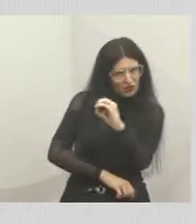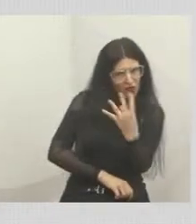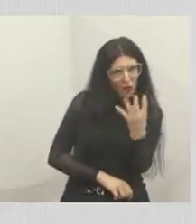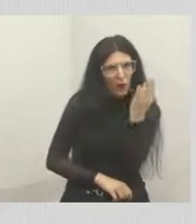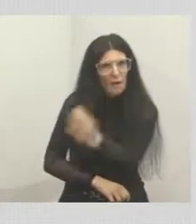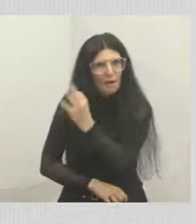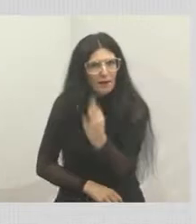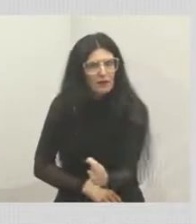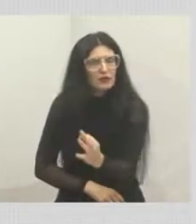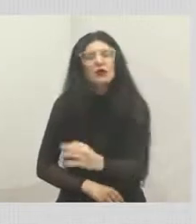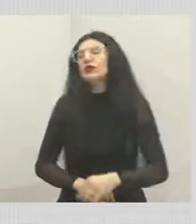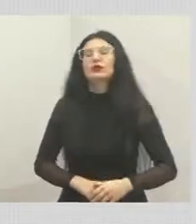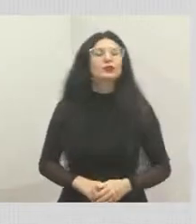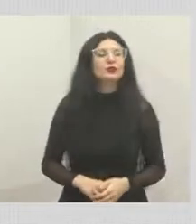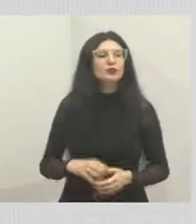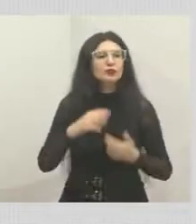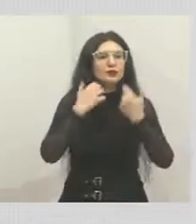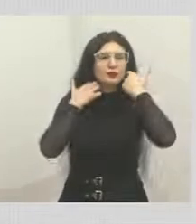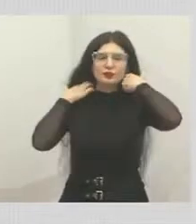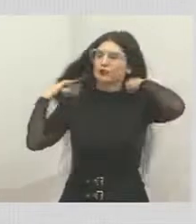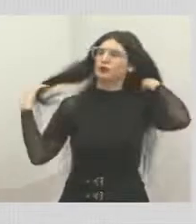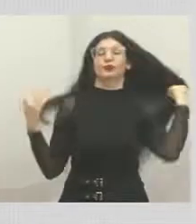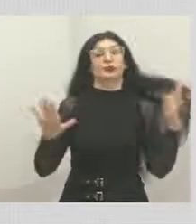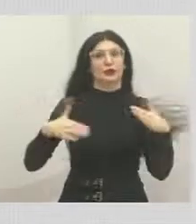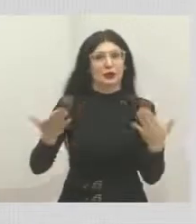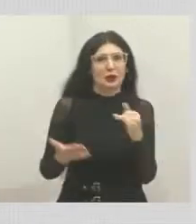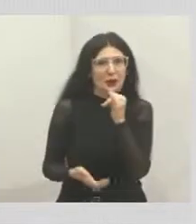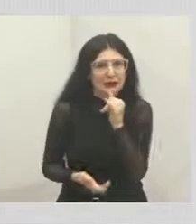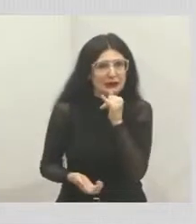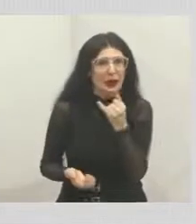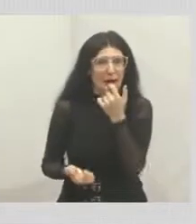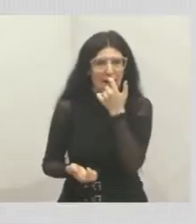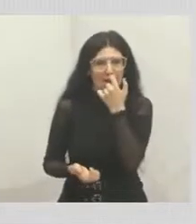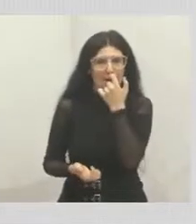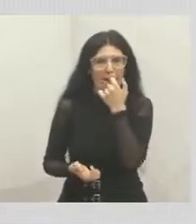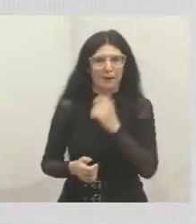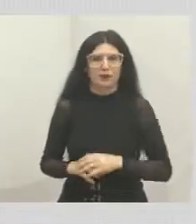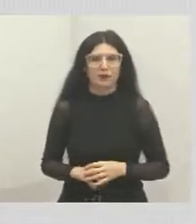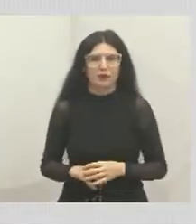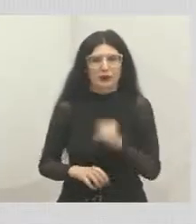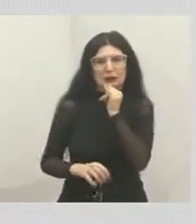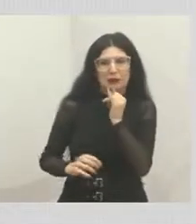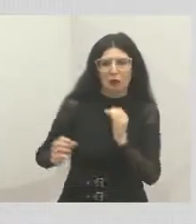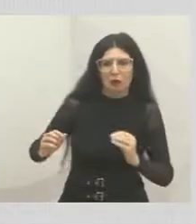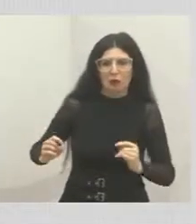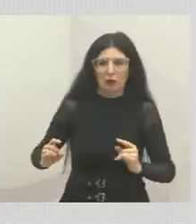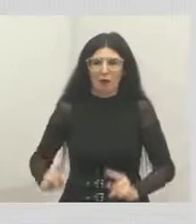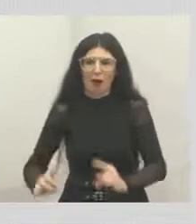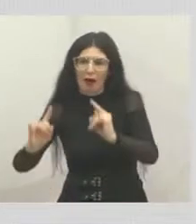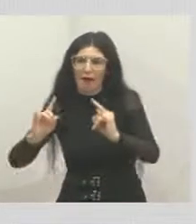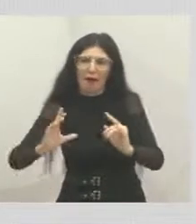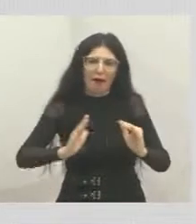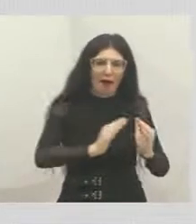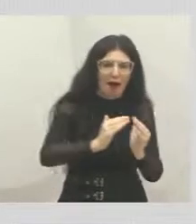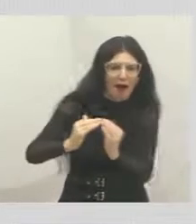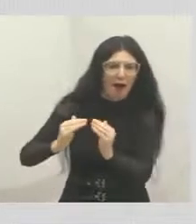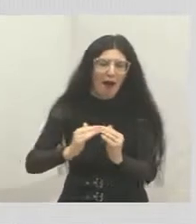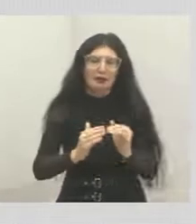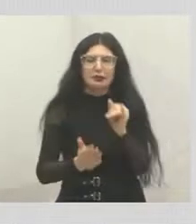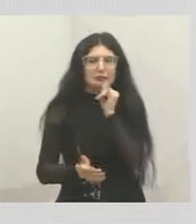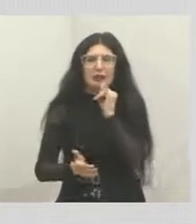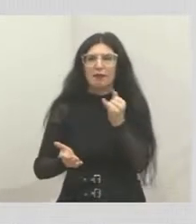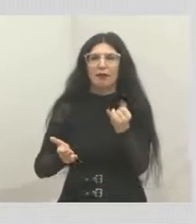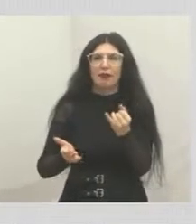1,04%. Aqui seria imóveis que porventura possam estar em negociações, principalmente na Fundação